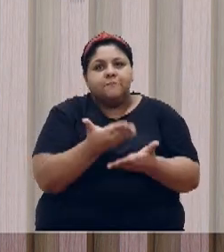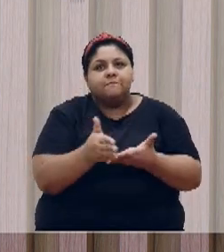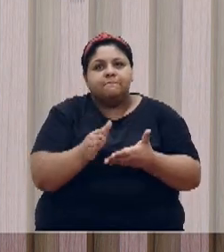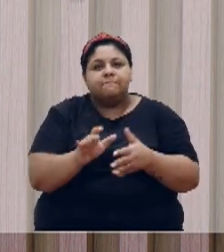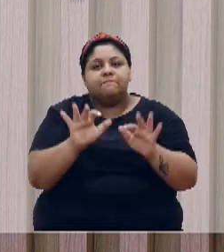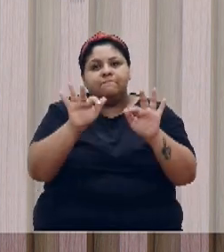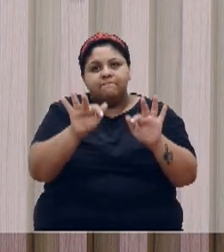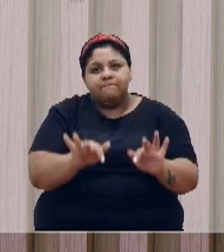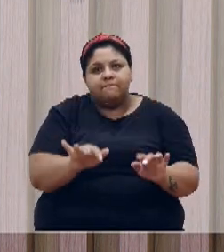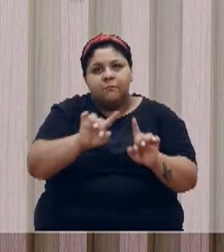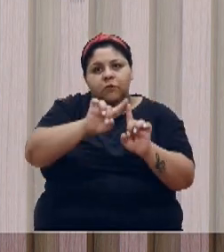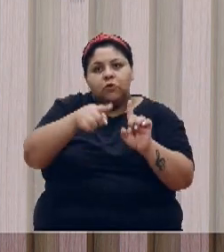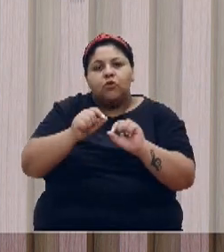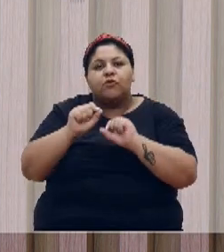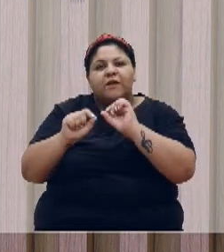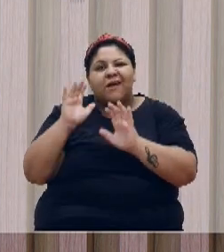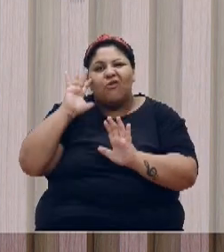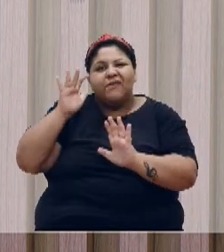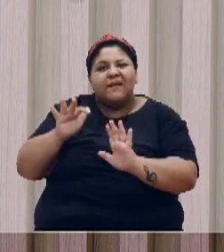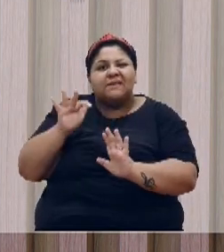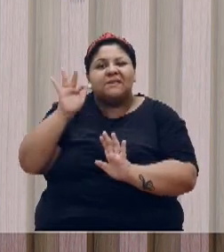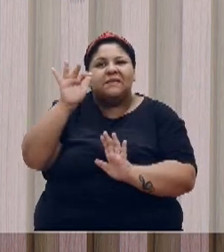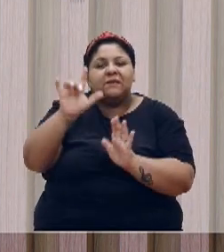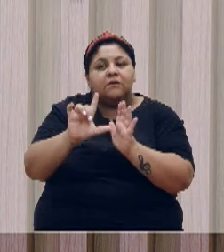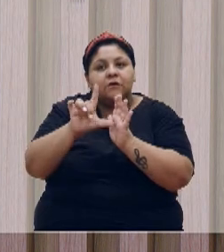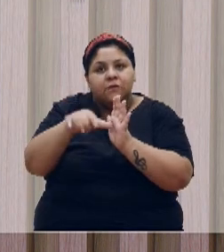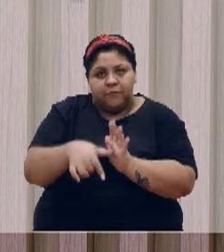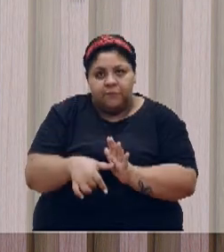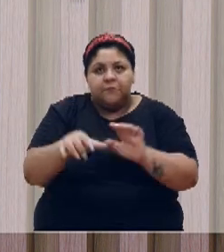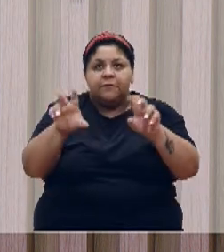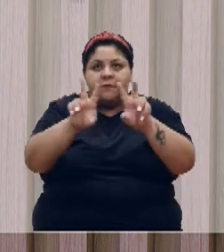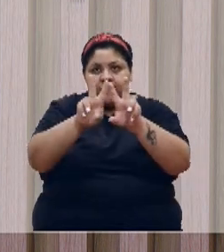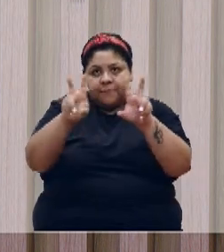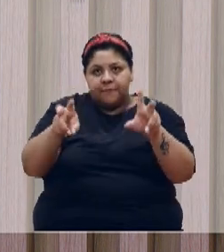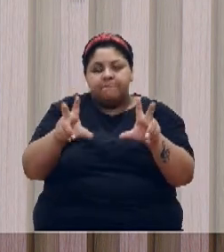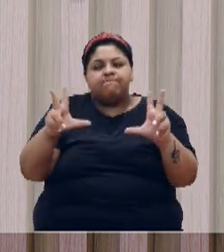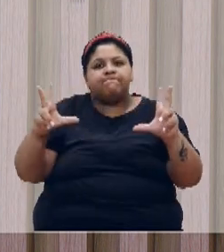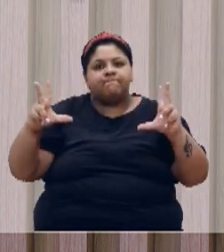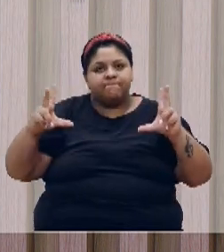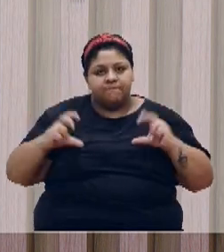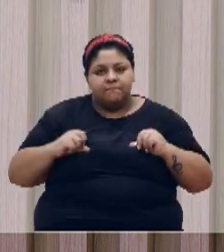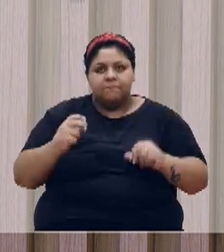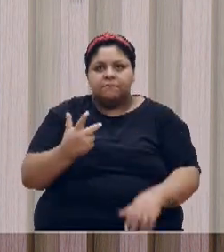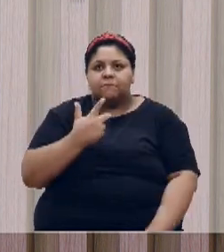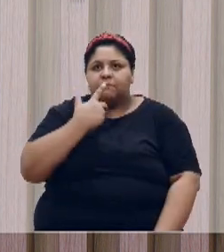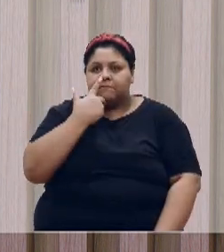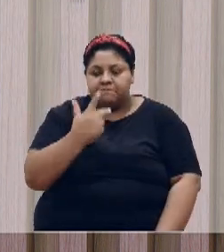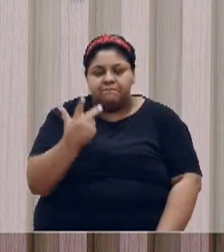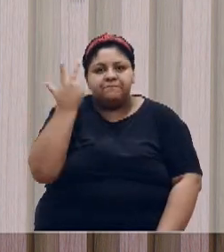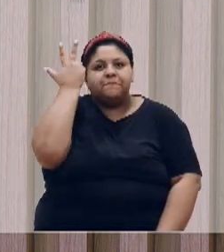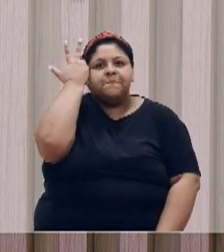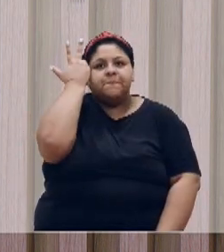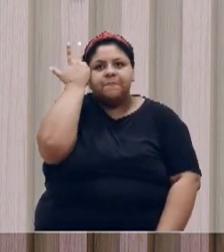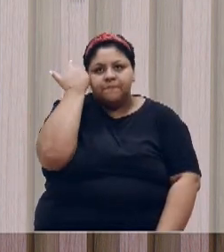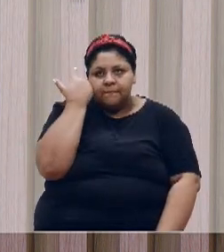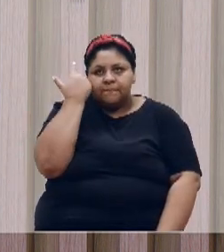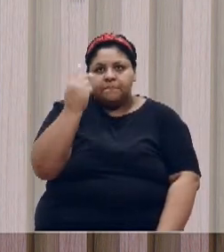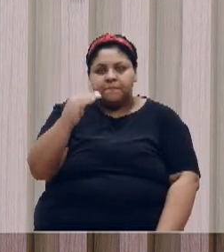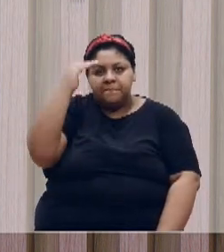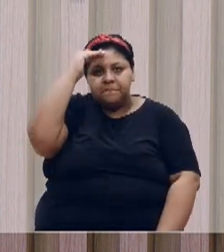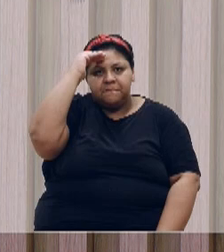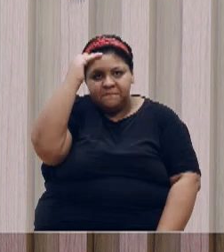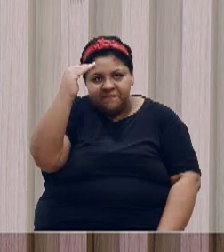gestação e o que vem depois disso tudo. Um assunto que merece ser falado com naturalidade e